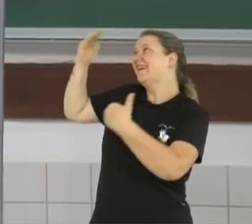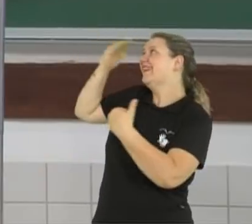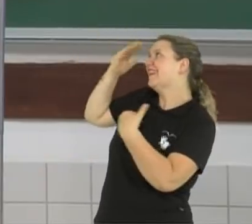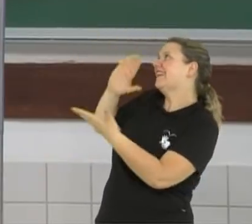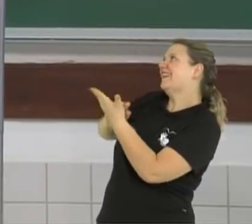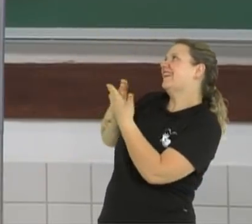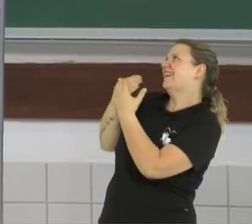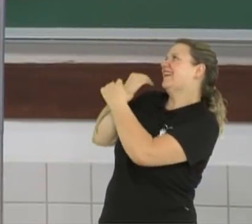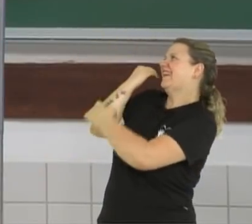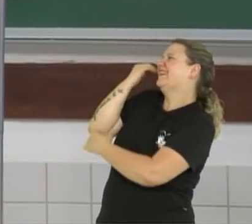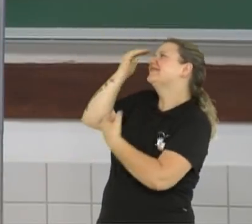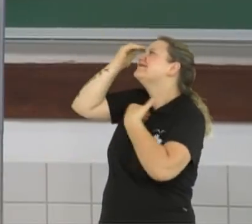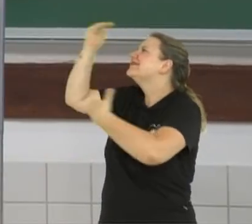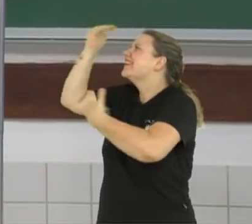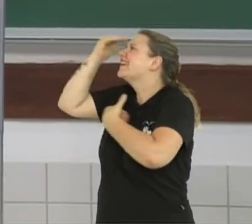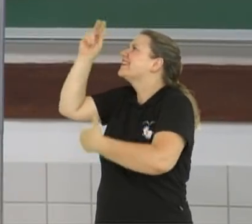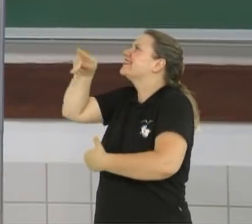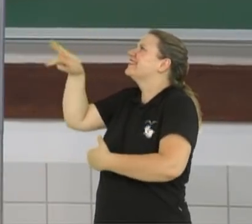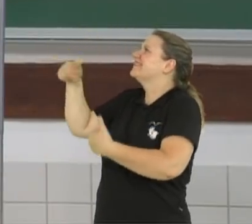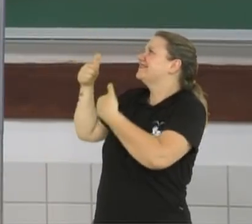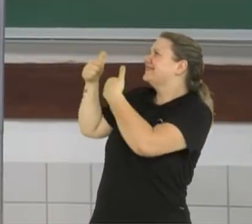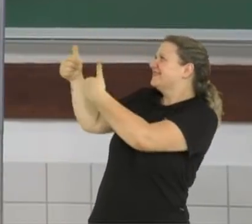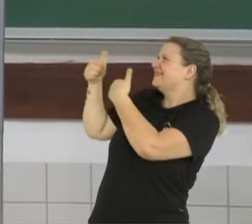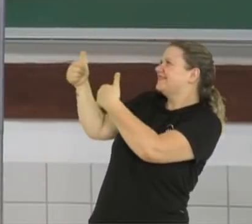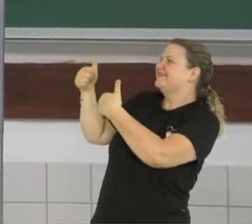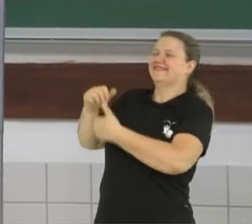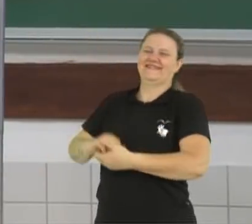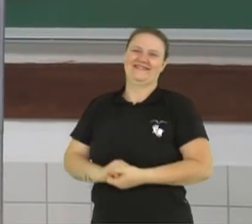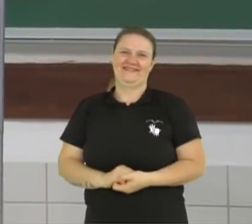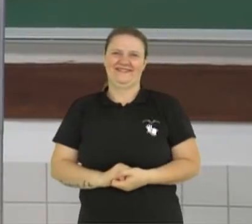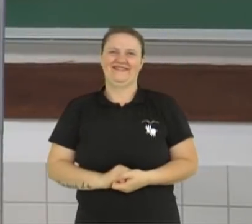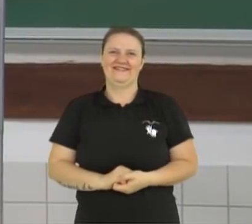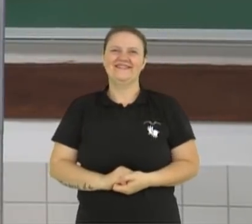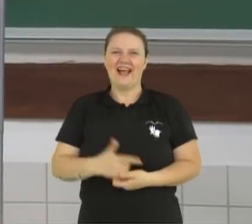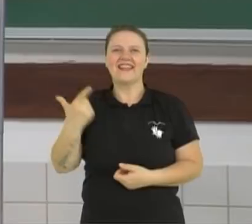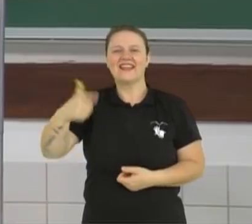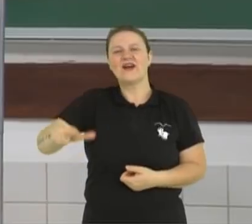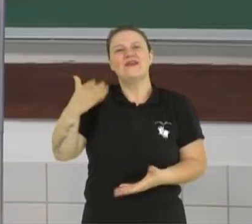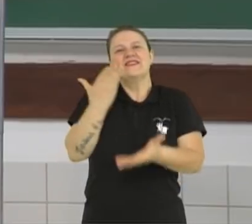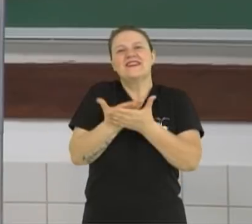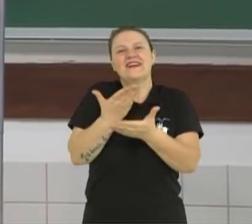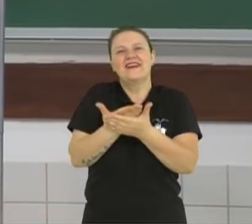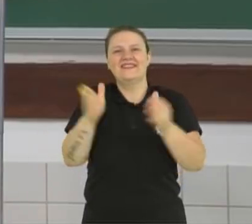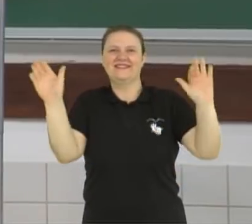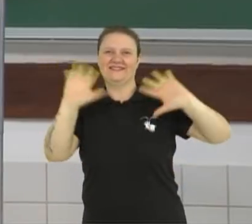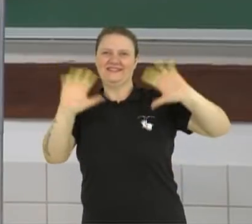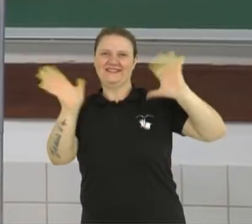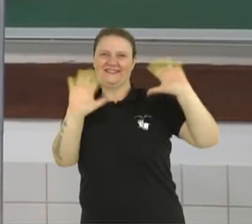intérprete. Muito obrigada, Cláudia. Até a próxima. E a gente se vê. Tchau, tchau.